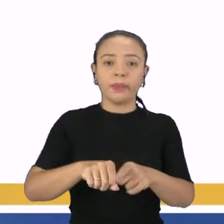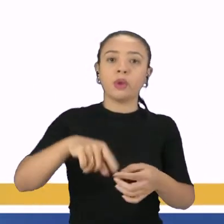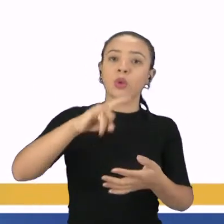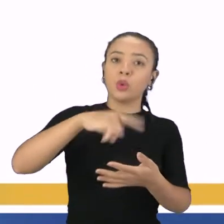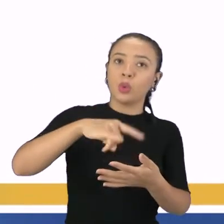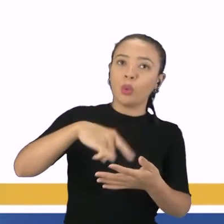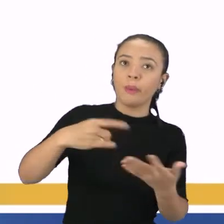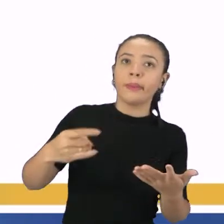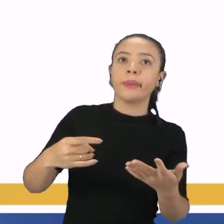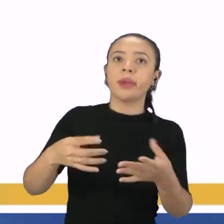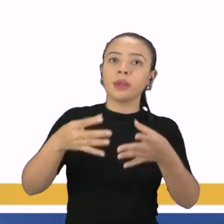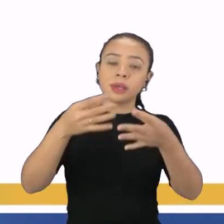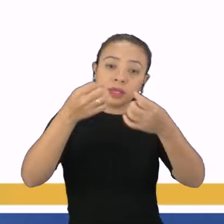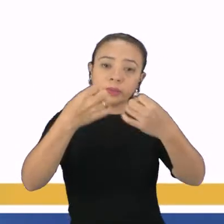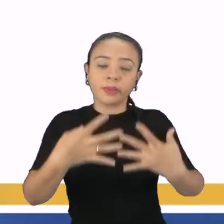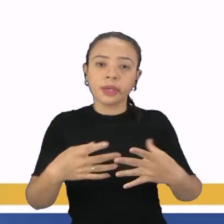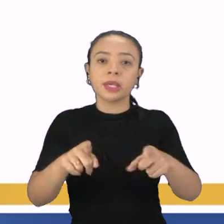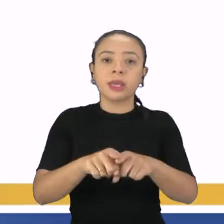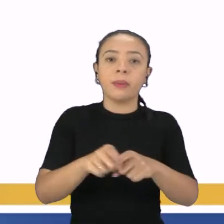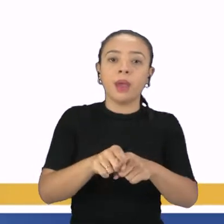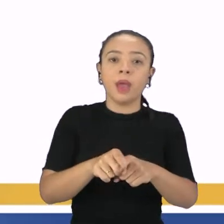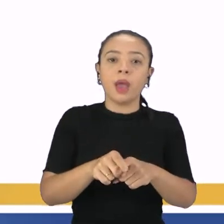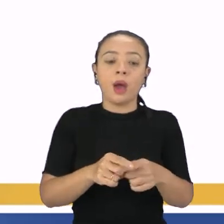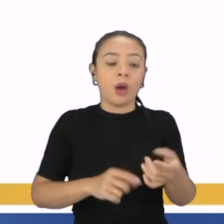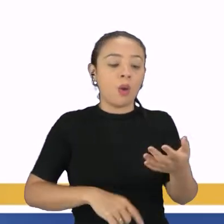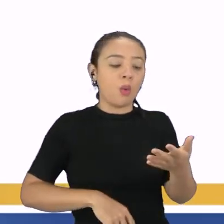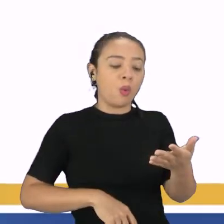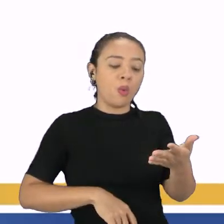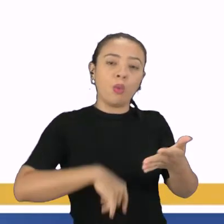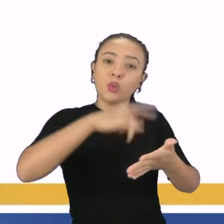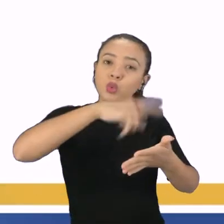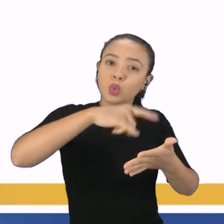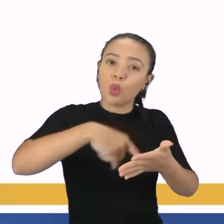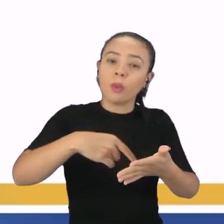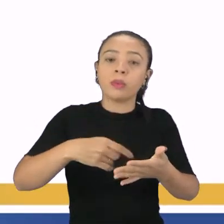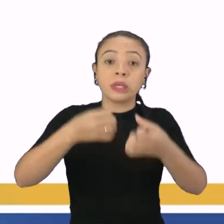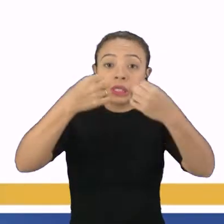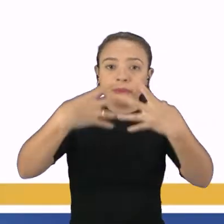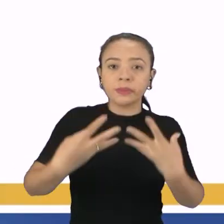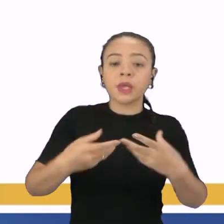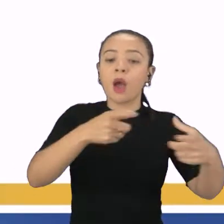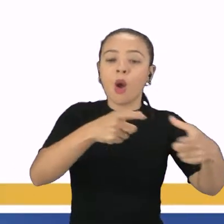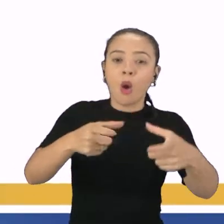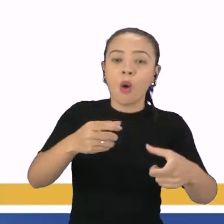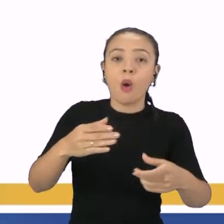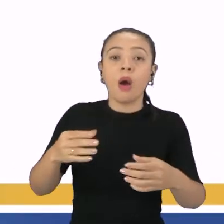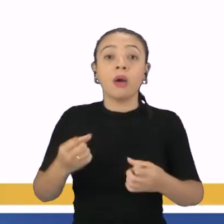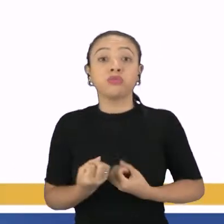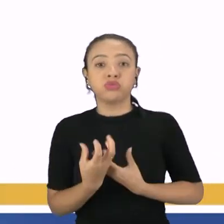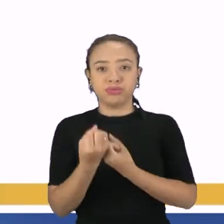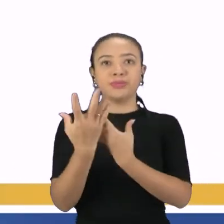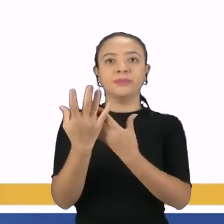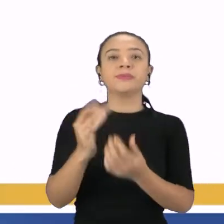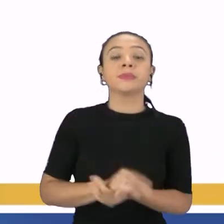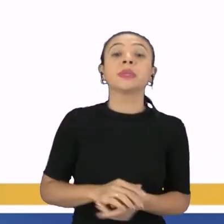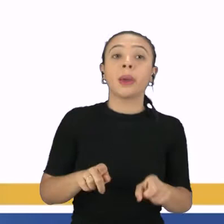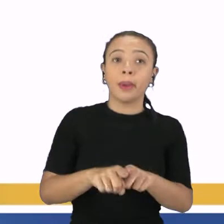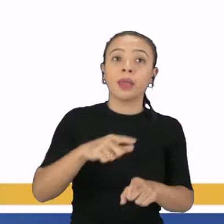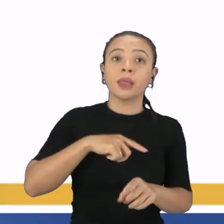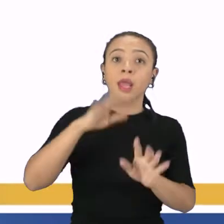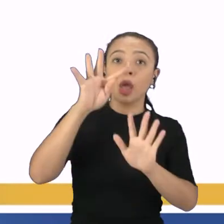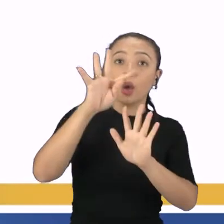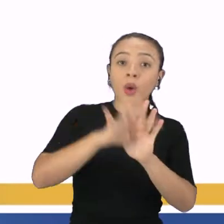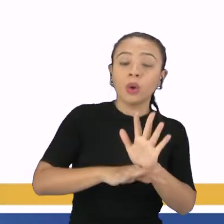a ata, o guia de viagem e etc. Veja também que nós podemos encontrar outro texto, como por exemplo